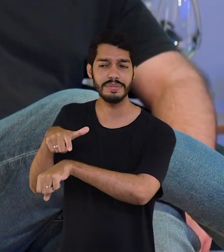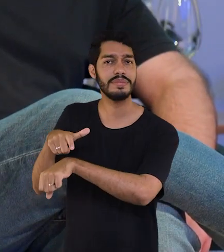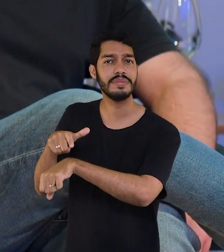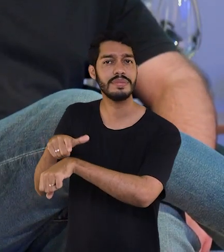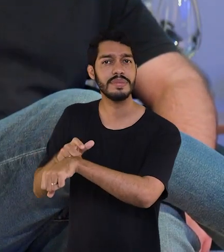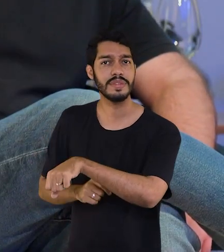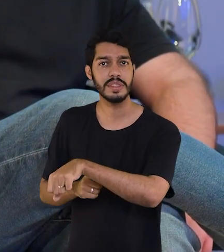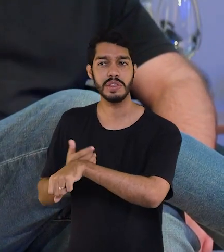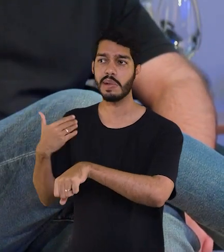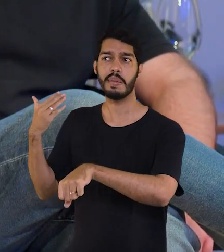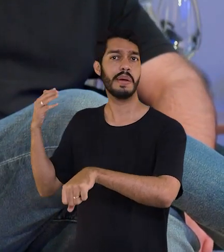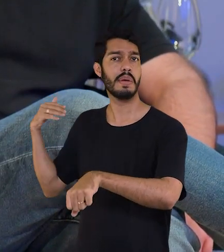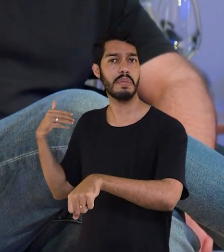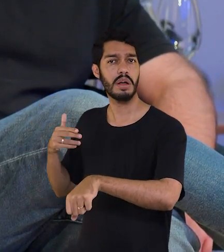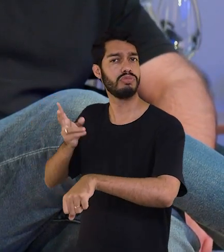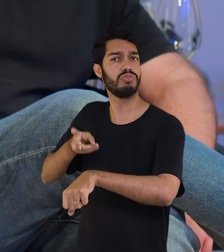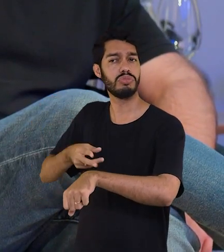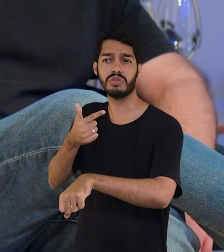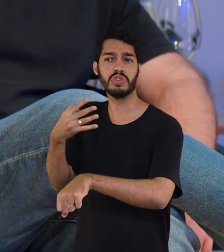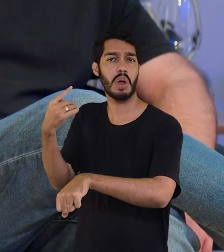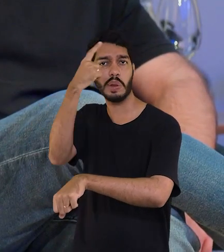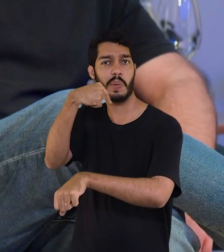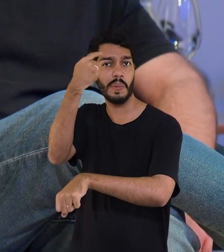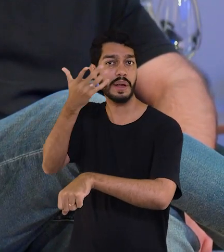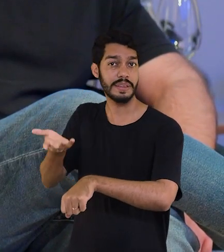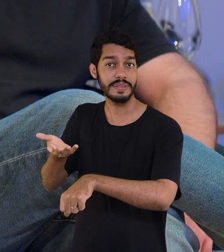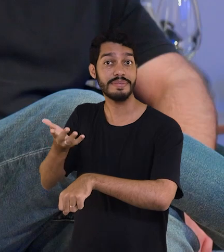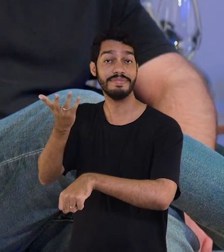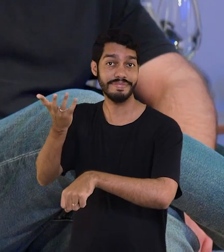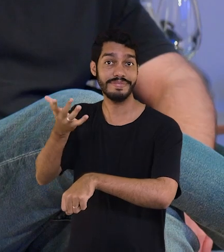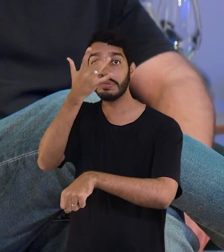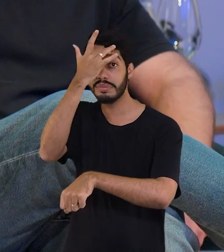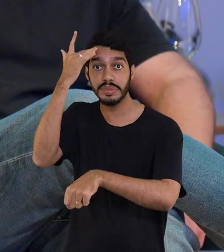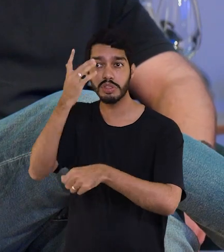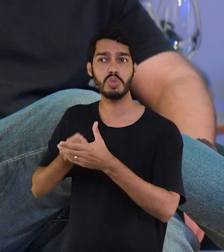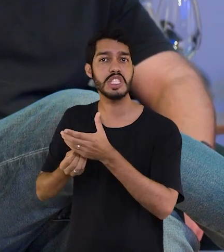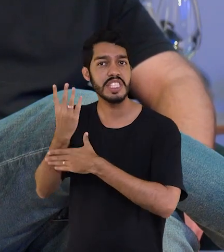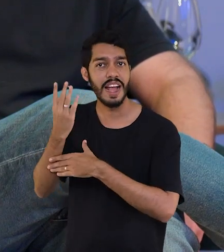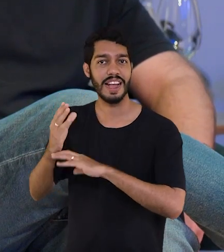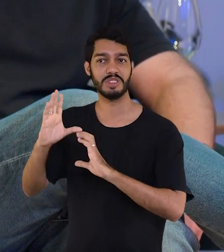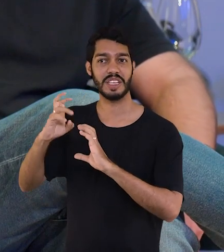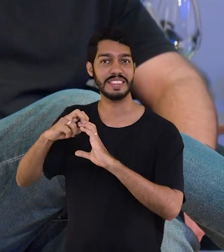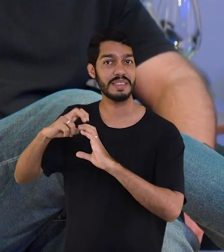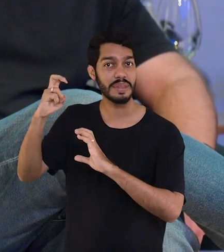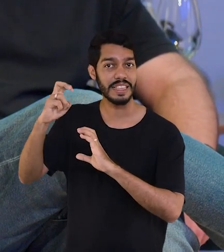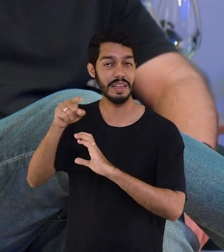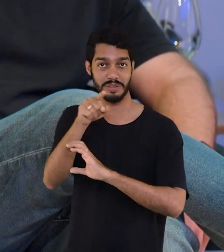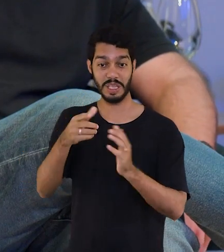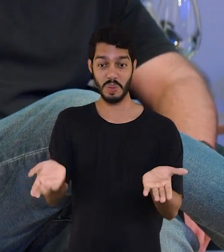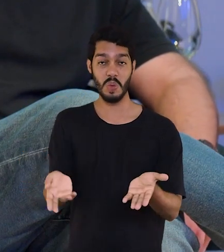no fator tempo, desde quando o mundo é mundo, sempre existiram 24 horas. Então, pessoas criaram